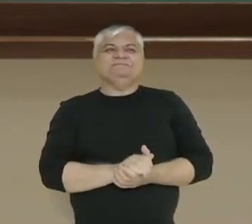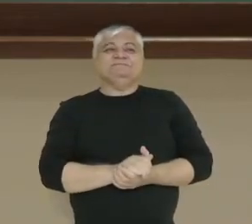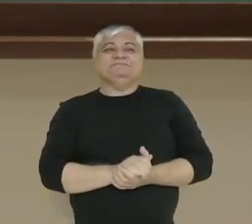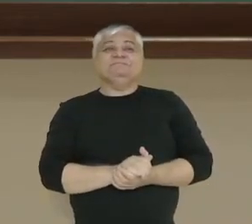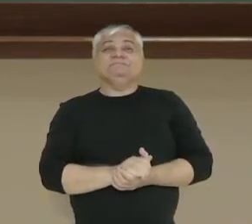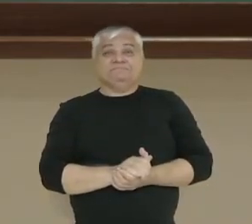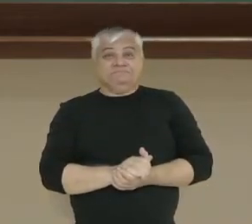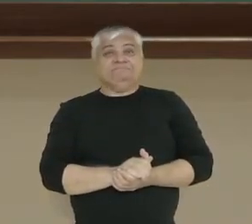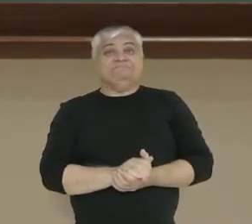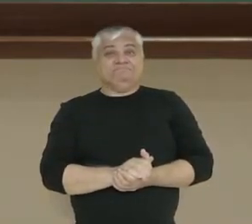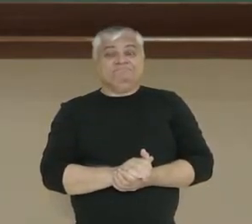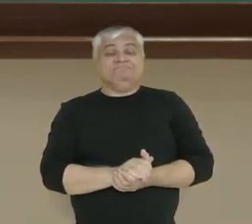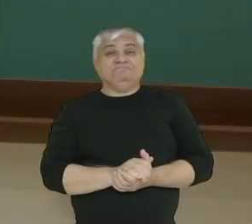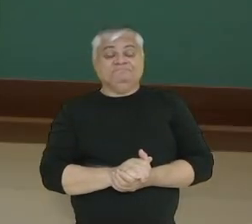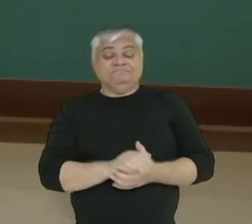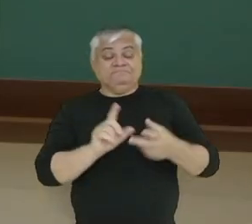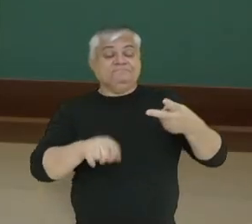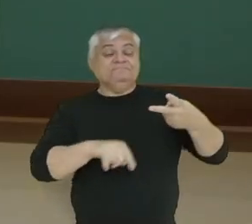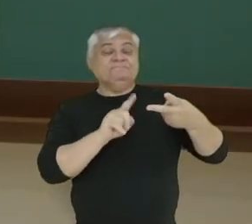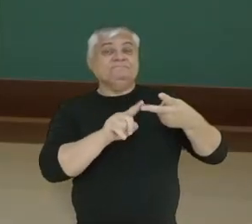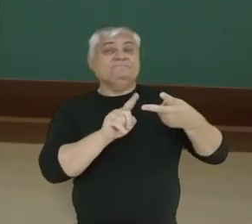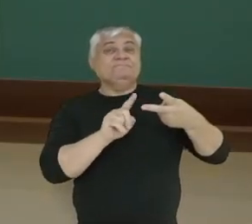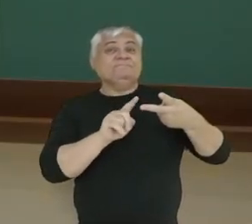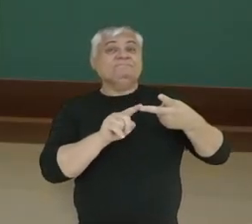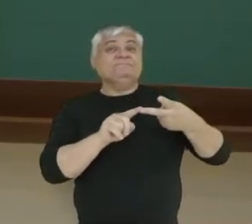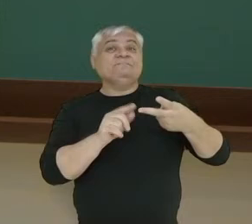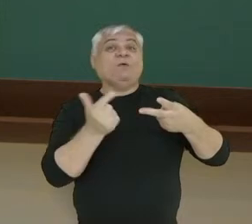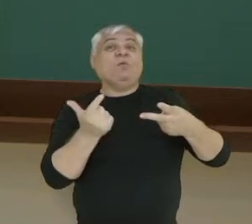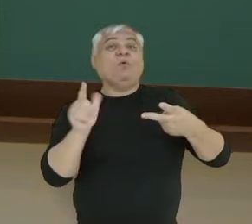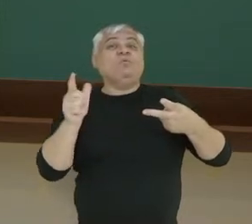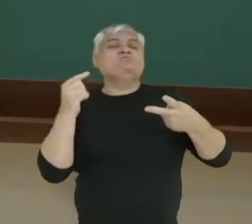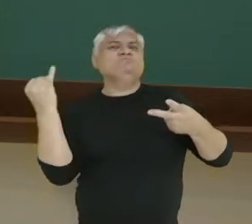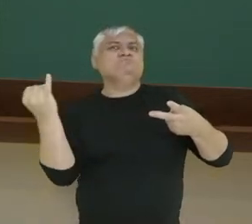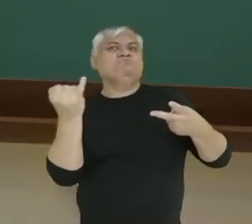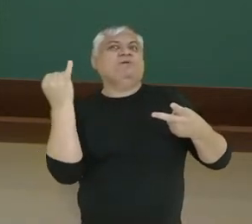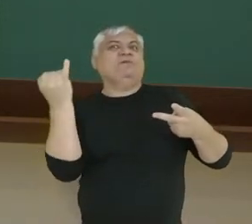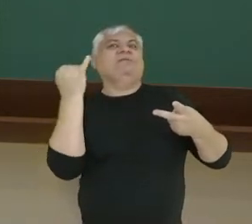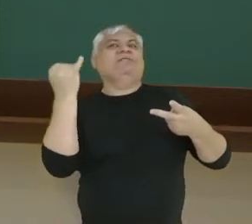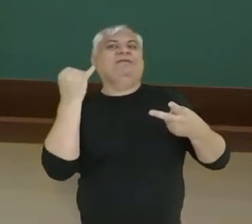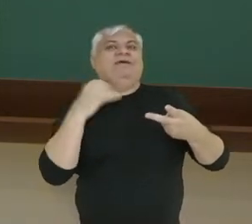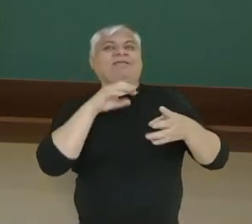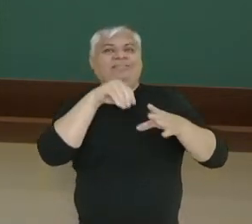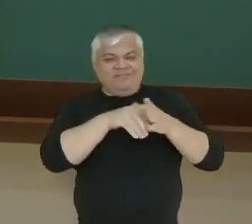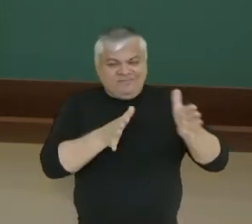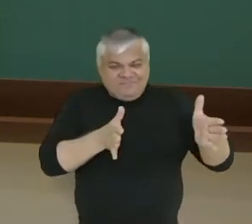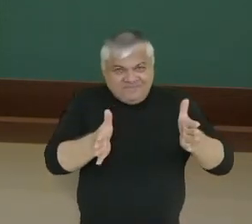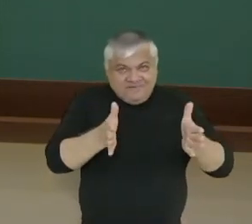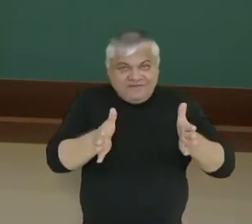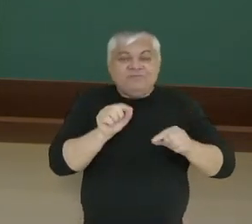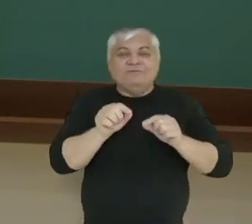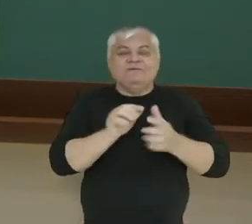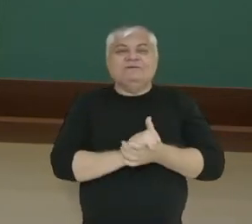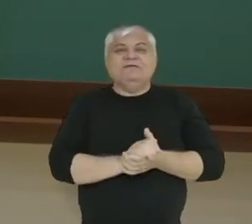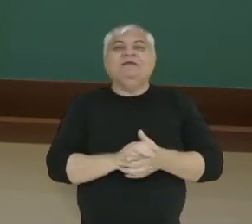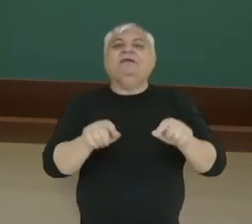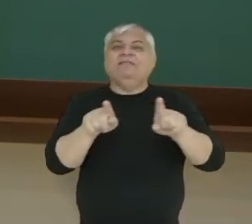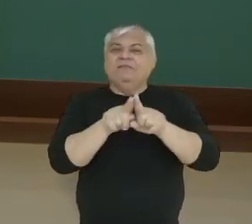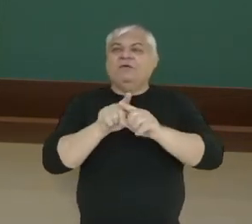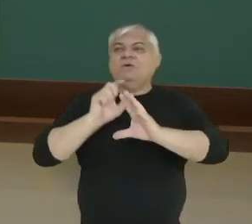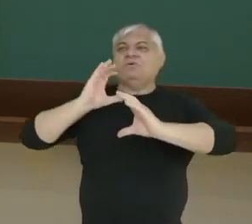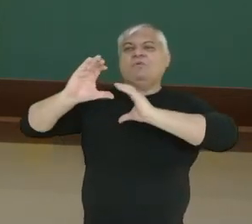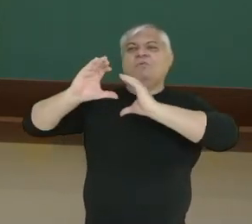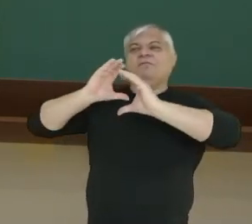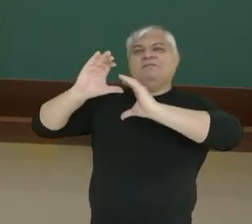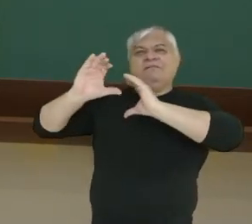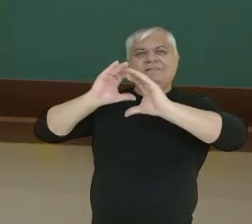E a gente vai ter um outro passo extremamente importante dentro da segunda revolução industrial, que vai ser a questão das